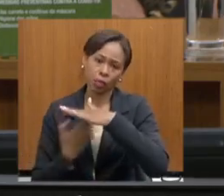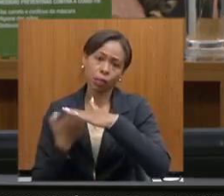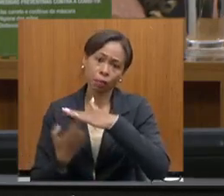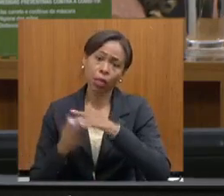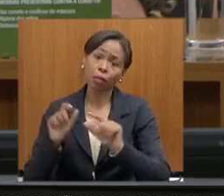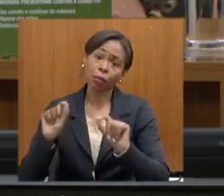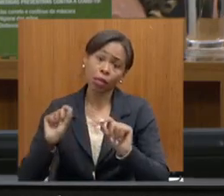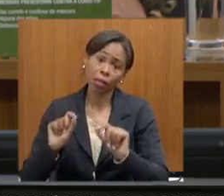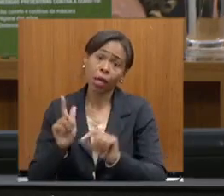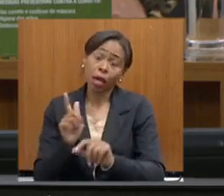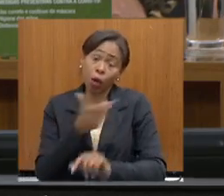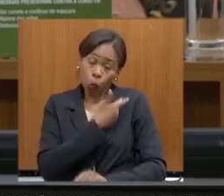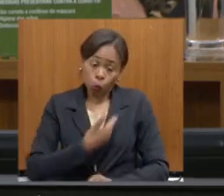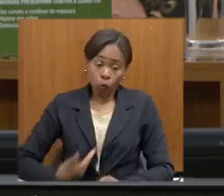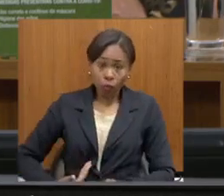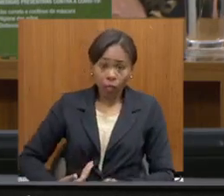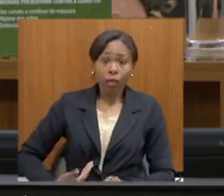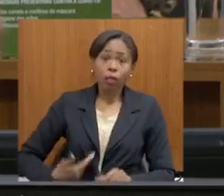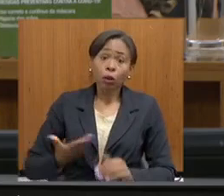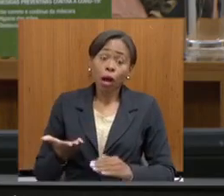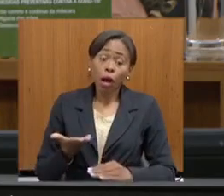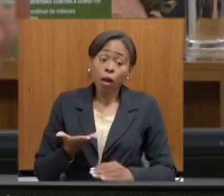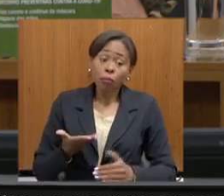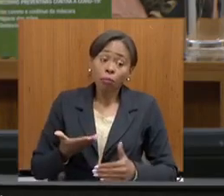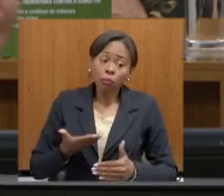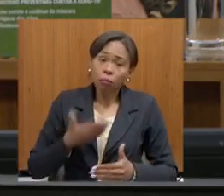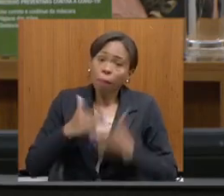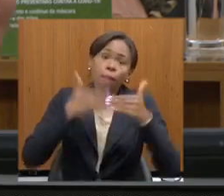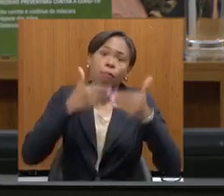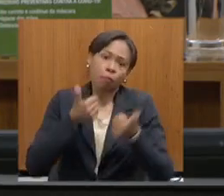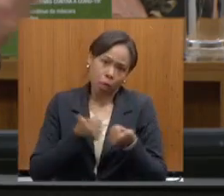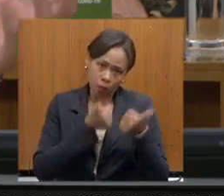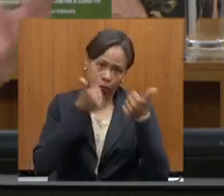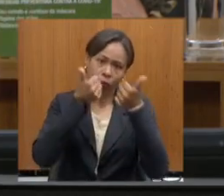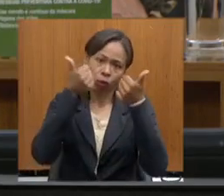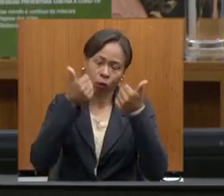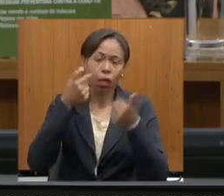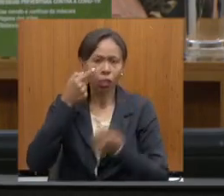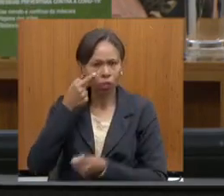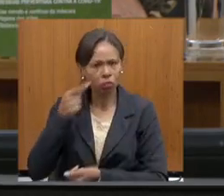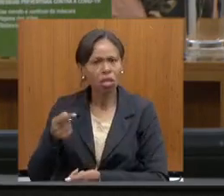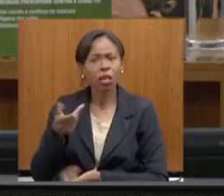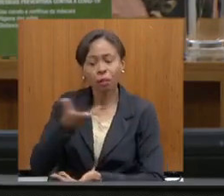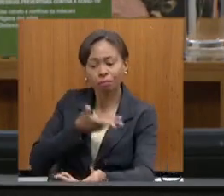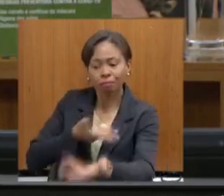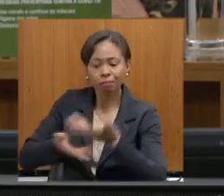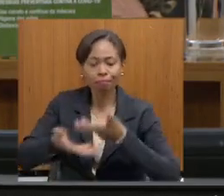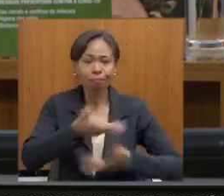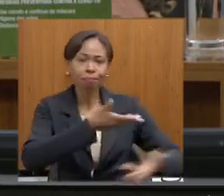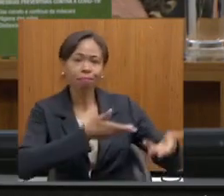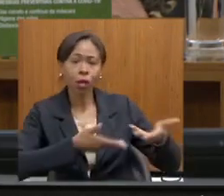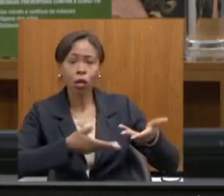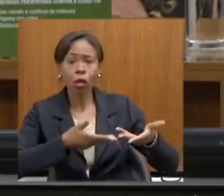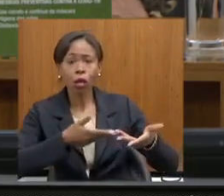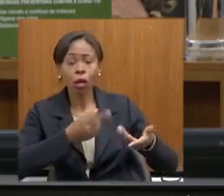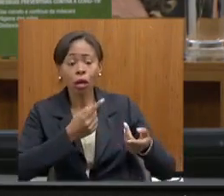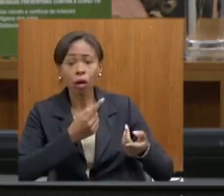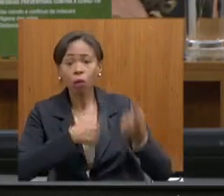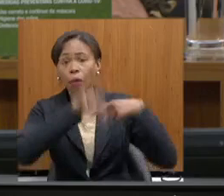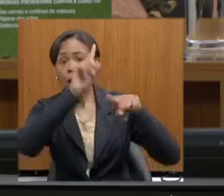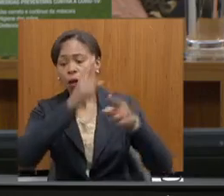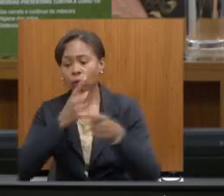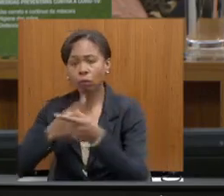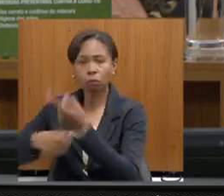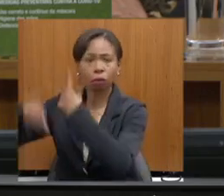que a gestão pública possa ser melhor e a gente vê uma relação de ganha-ganha e um mercado gigante em